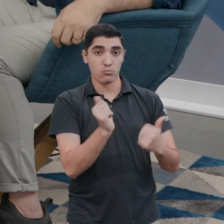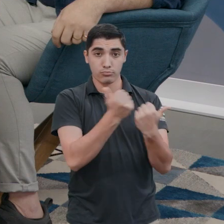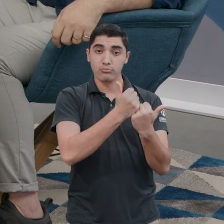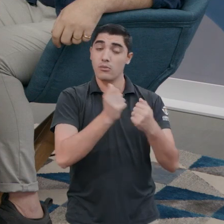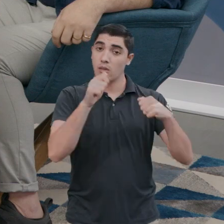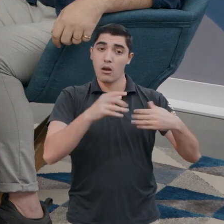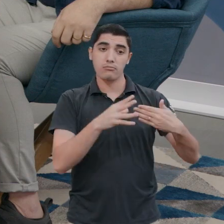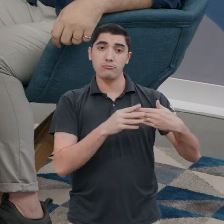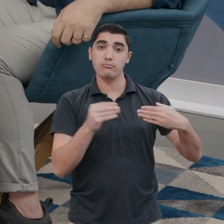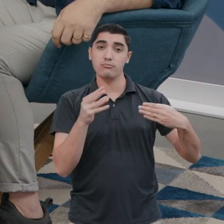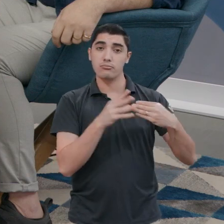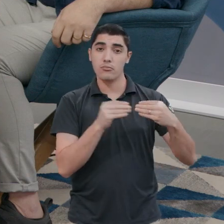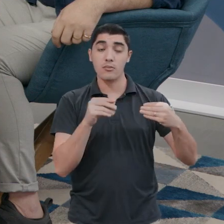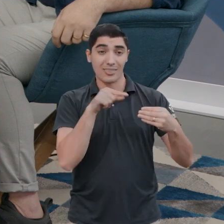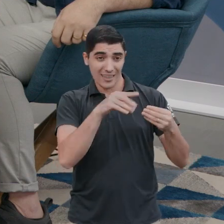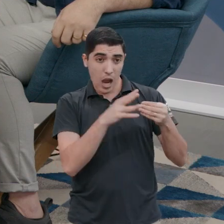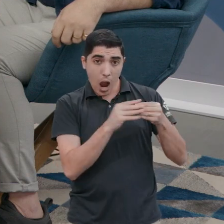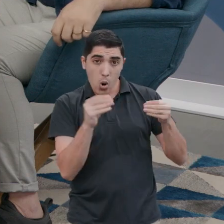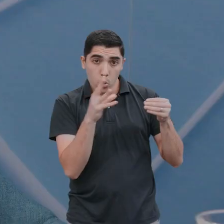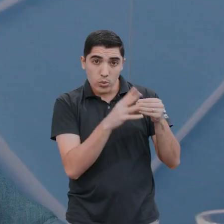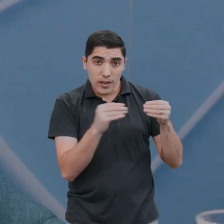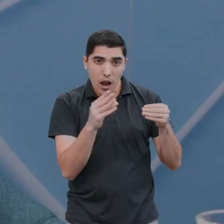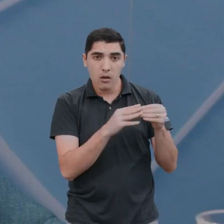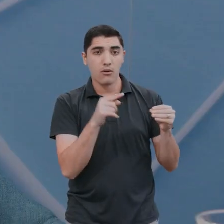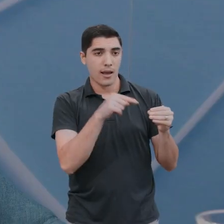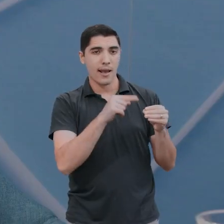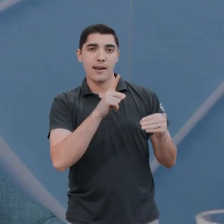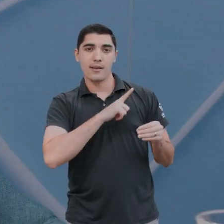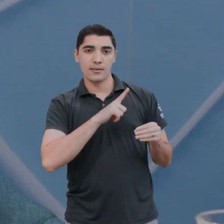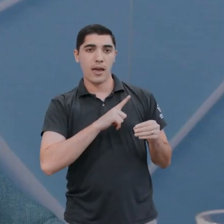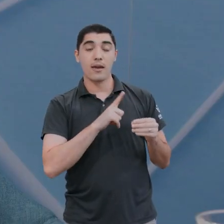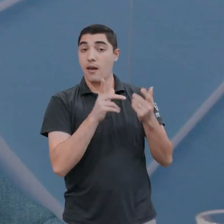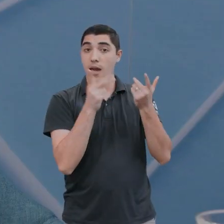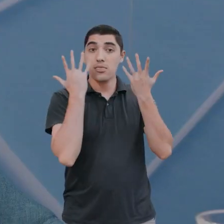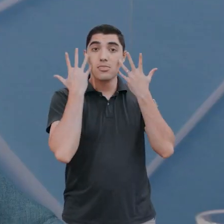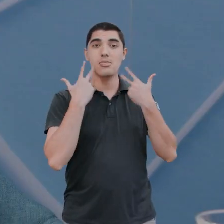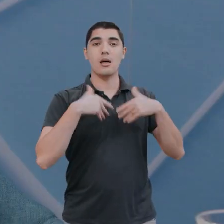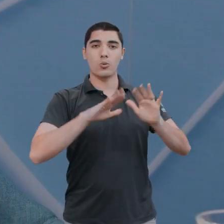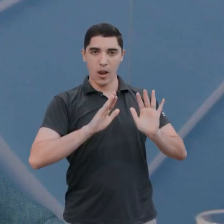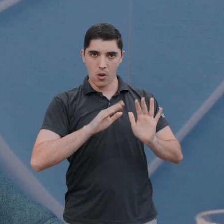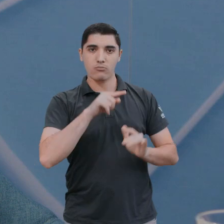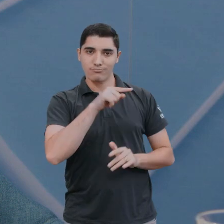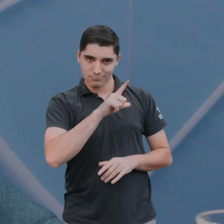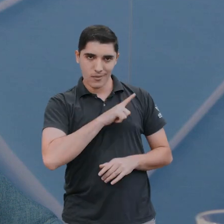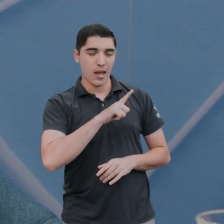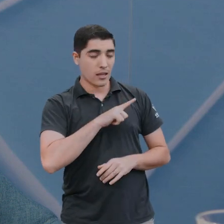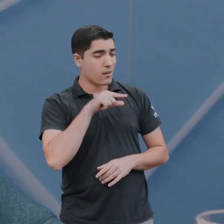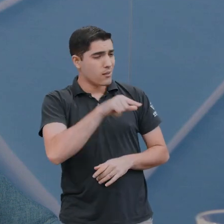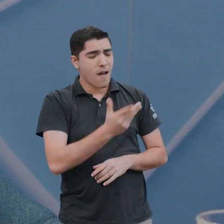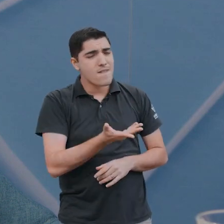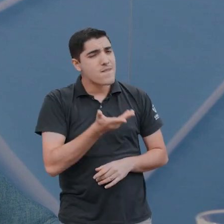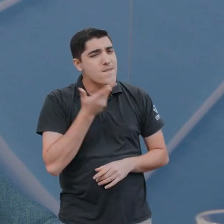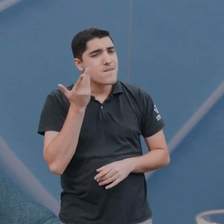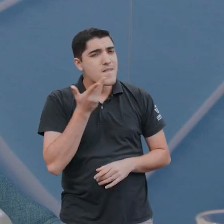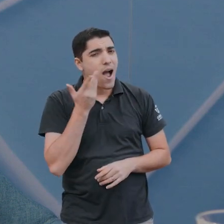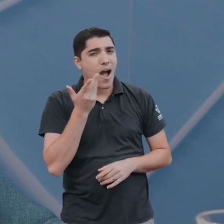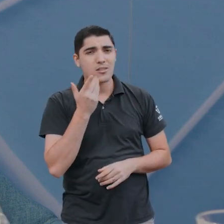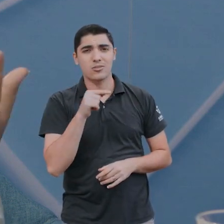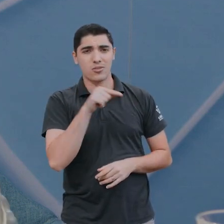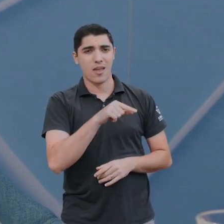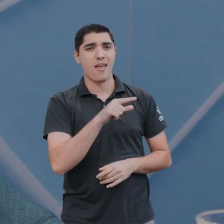uso do algodão. O algodão é um tecido, uma fibra extremamente natural, que é muito fácil de